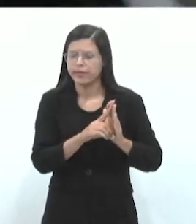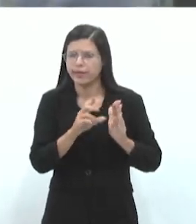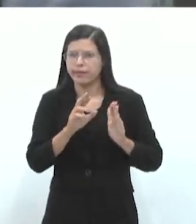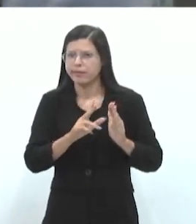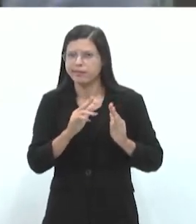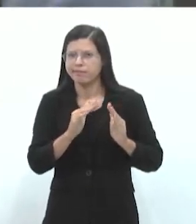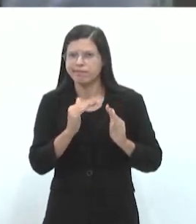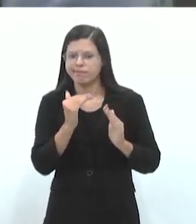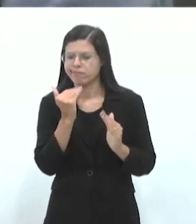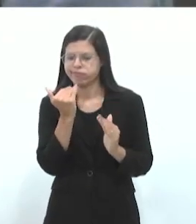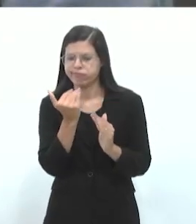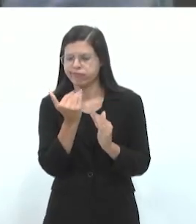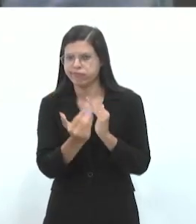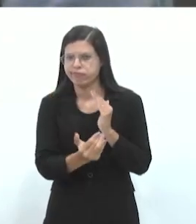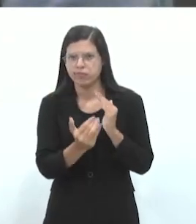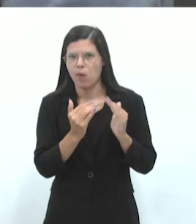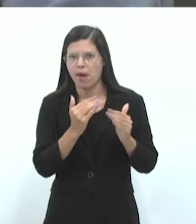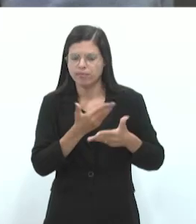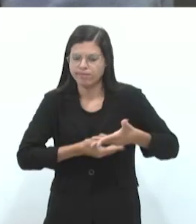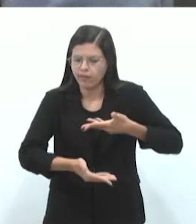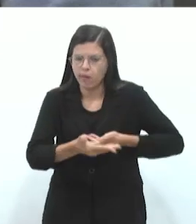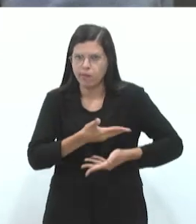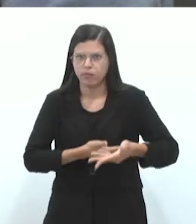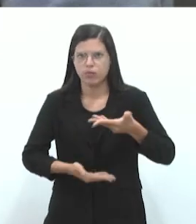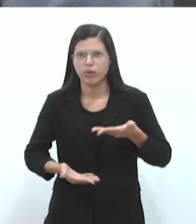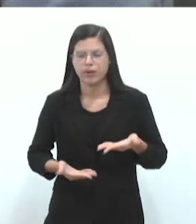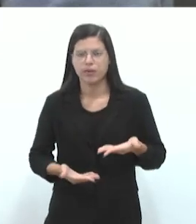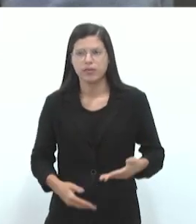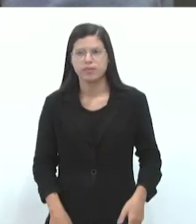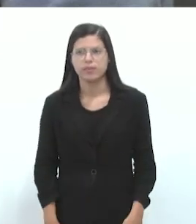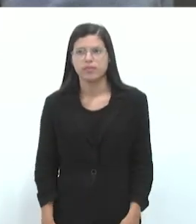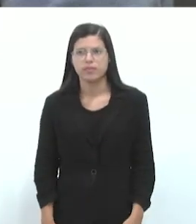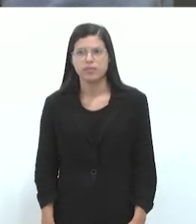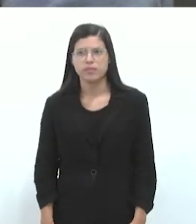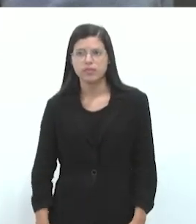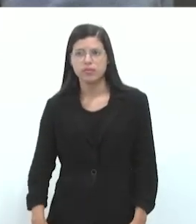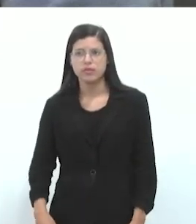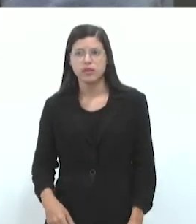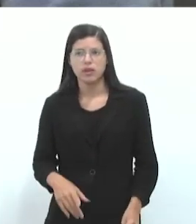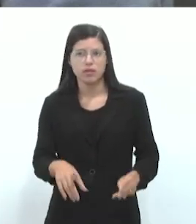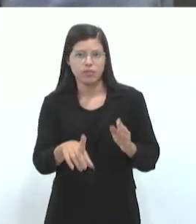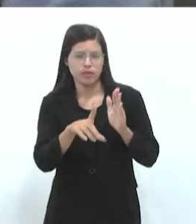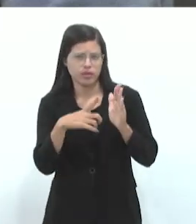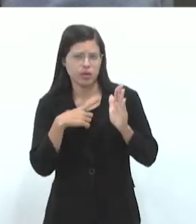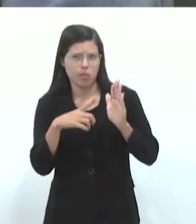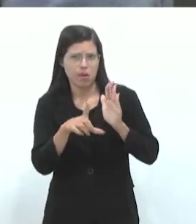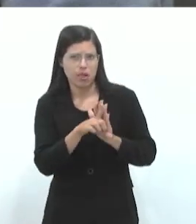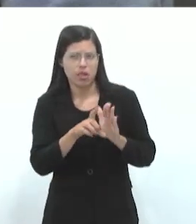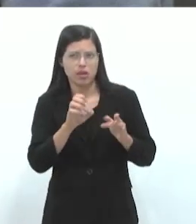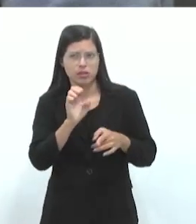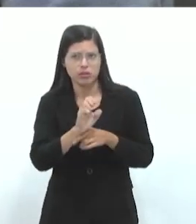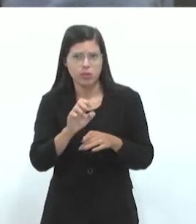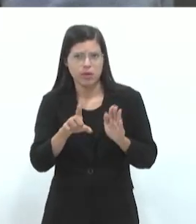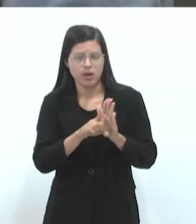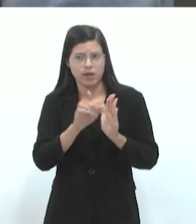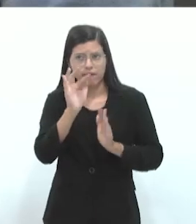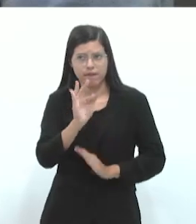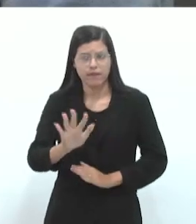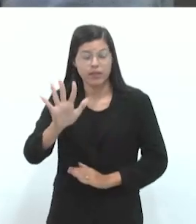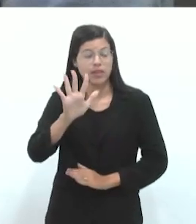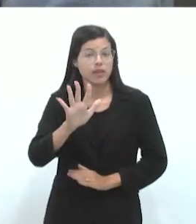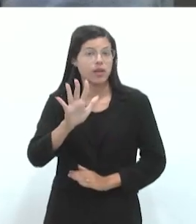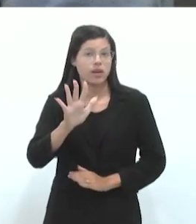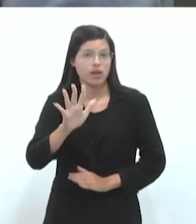se vale de uma lei federal, de uma lei estadual, para isso, que, no meu entendimento, é inconstitucional, é